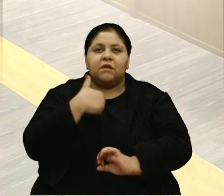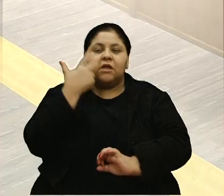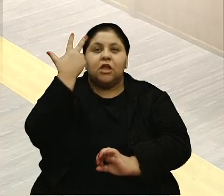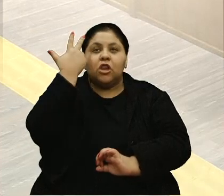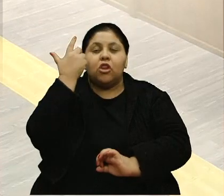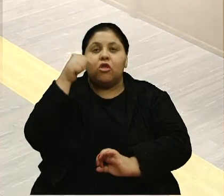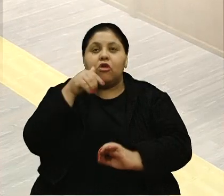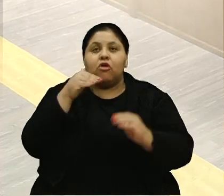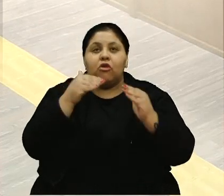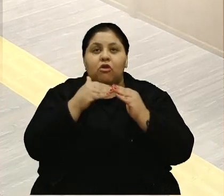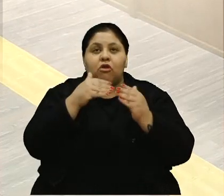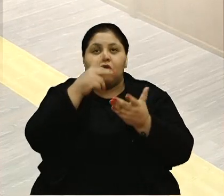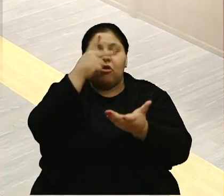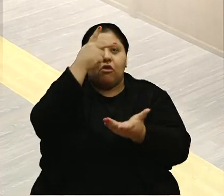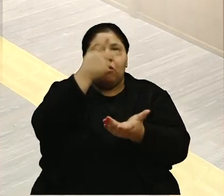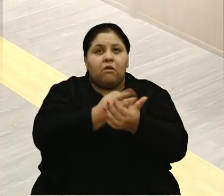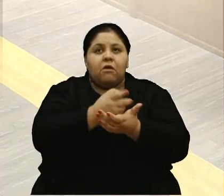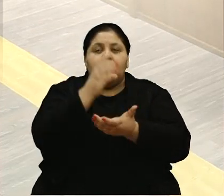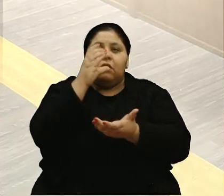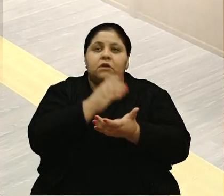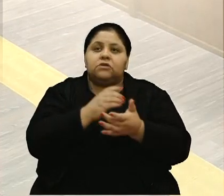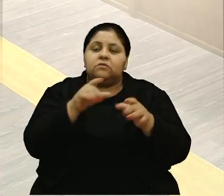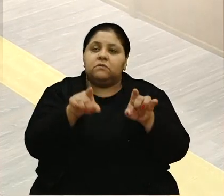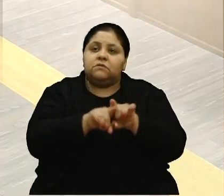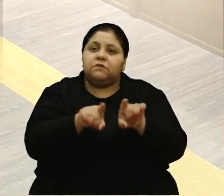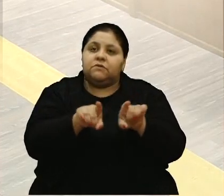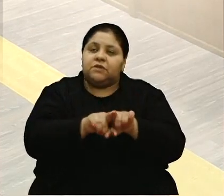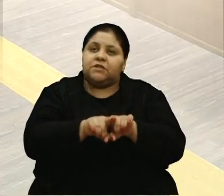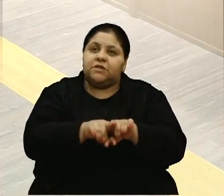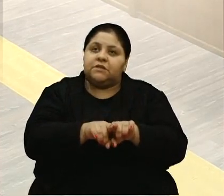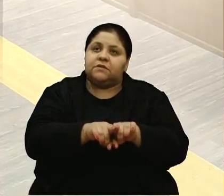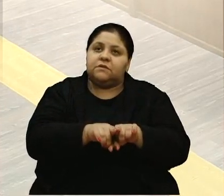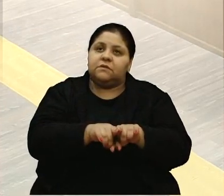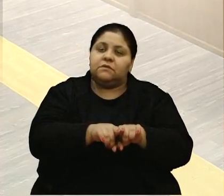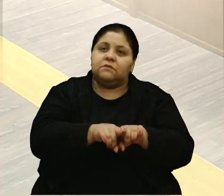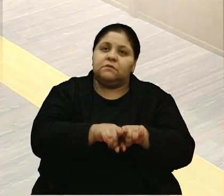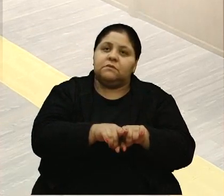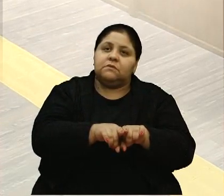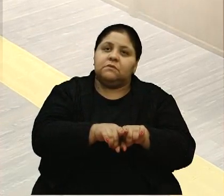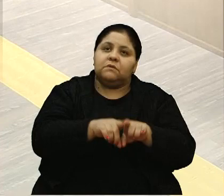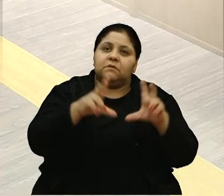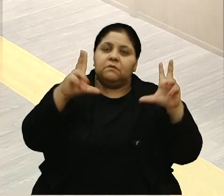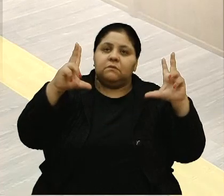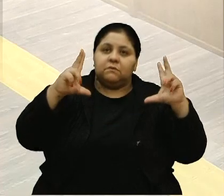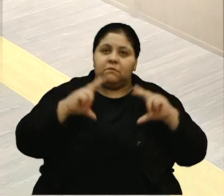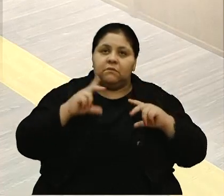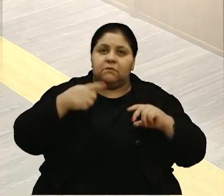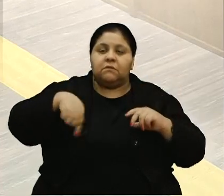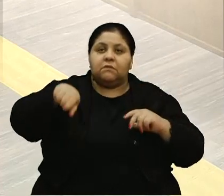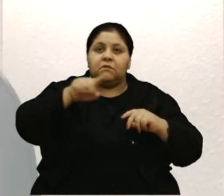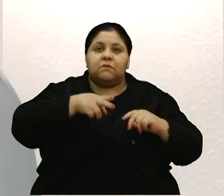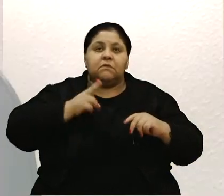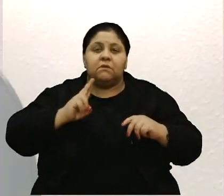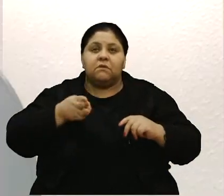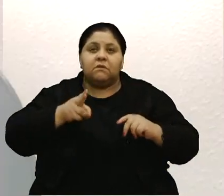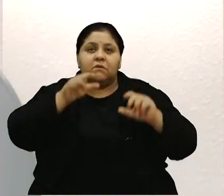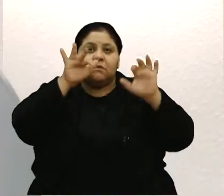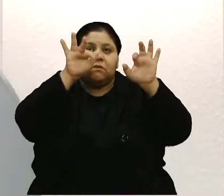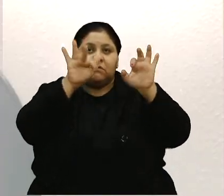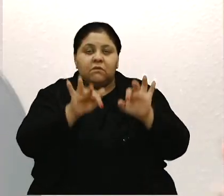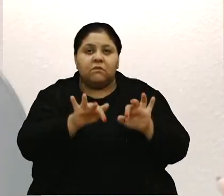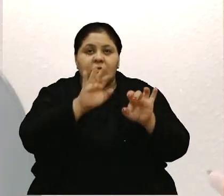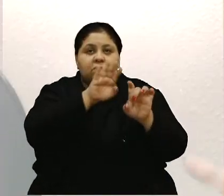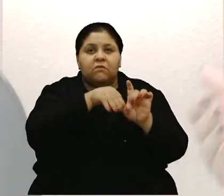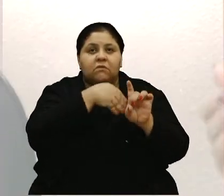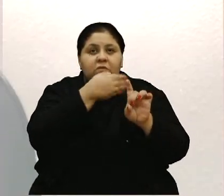casa, quando são títulos de cidadão caxiense, ou no caso hoje de cidadã emérita, a gente sempre encerra a